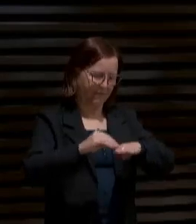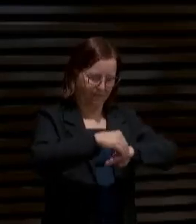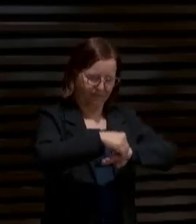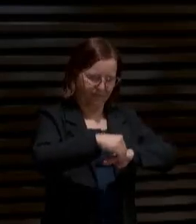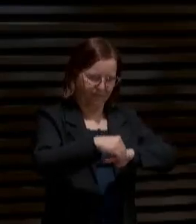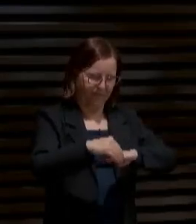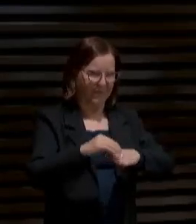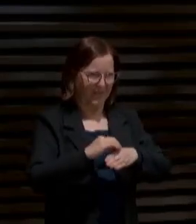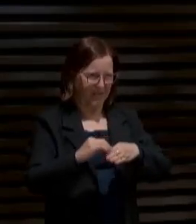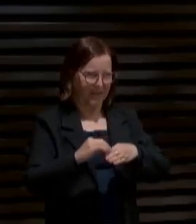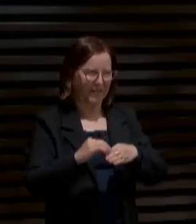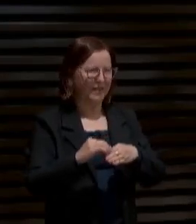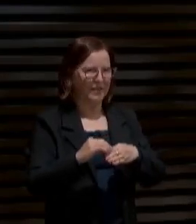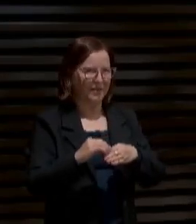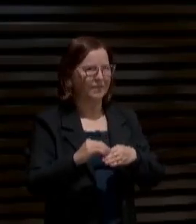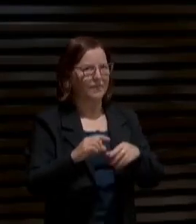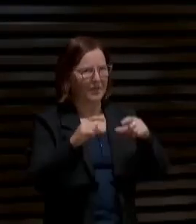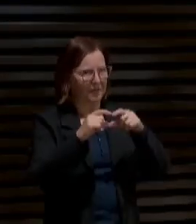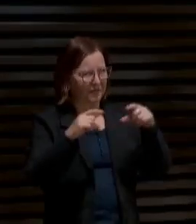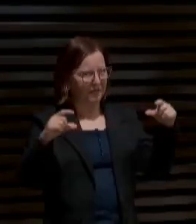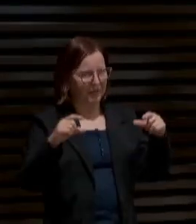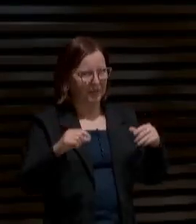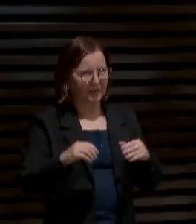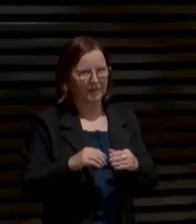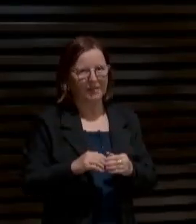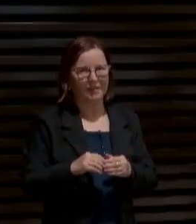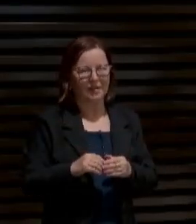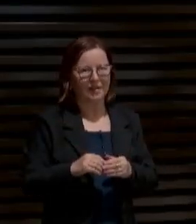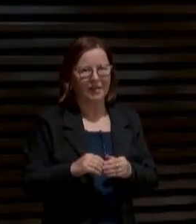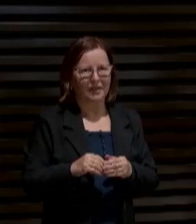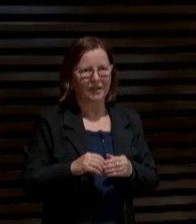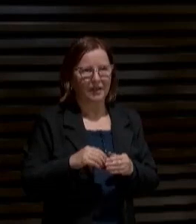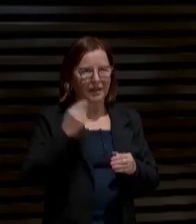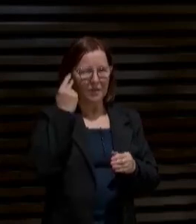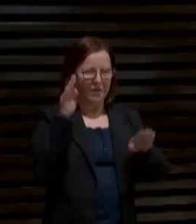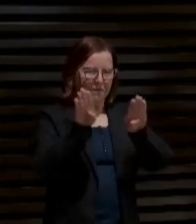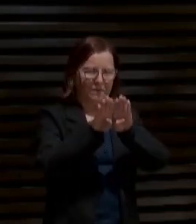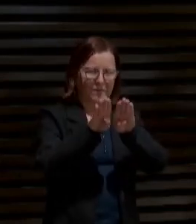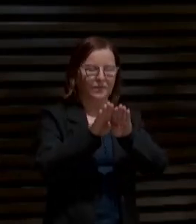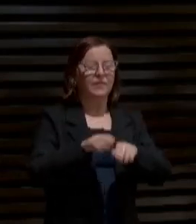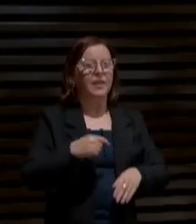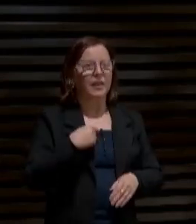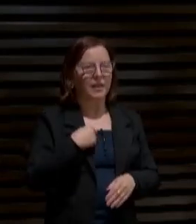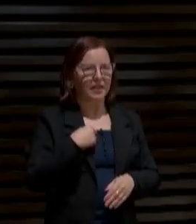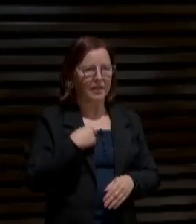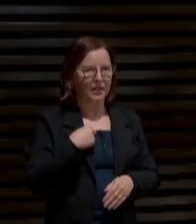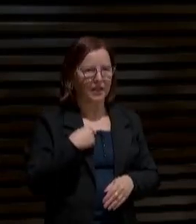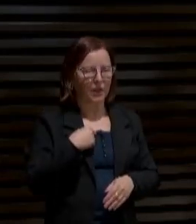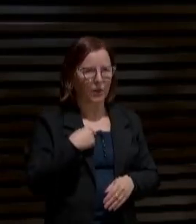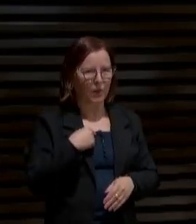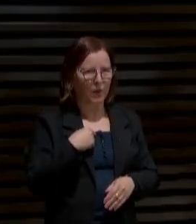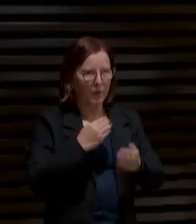junta que a madeirinha mais fina para você não deixar entrar vento e bicho e eu fui lá atrás e comecei a